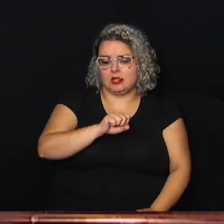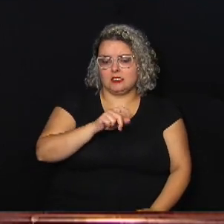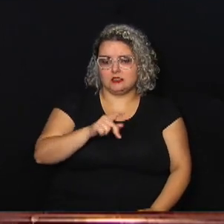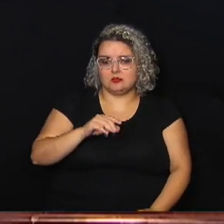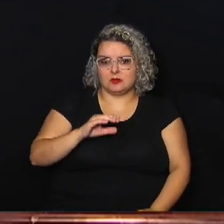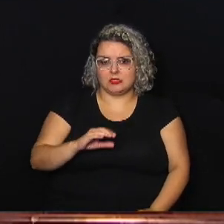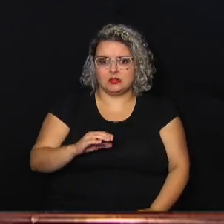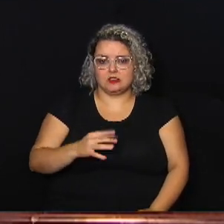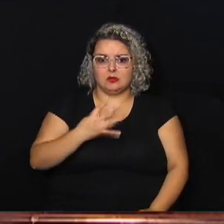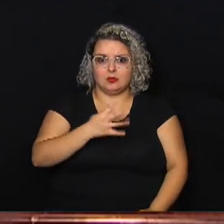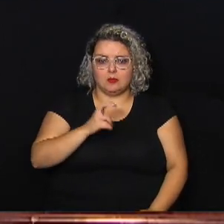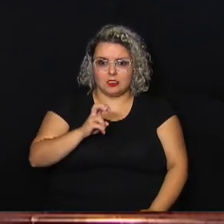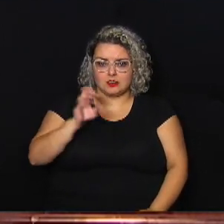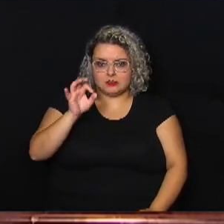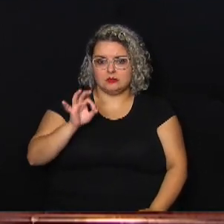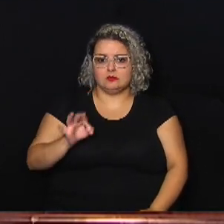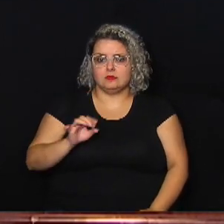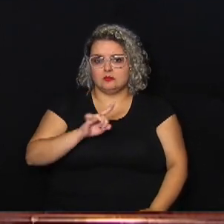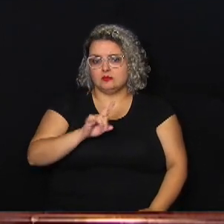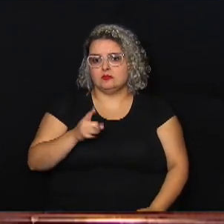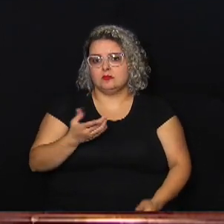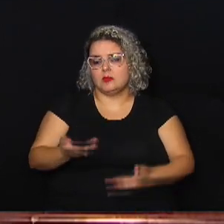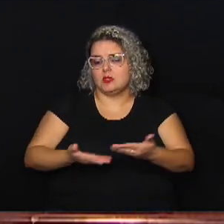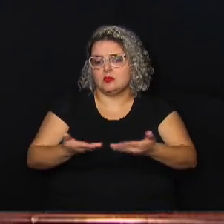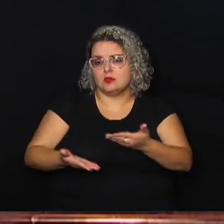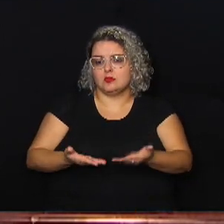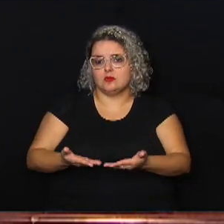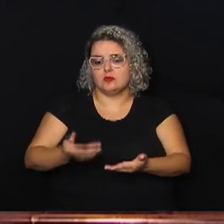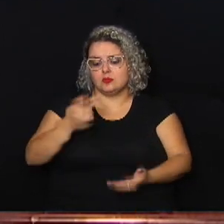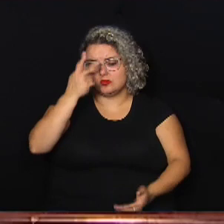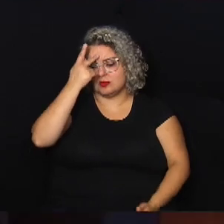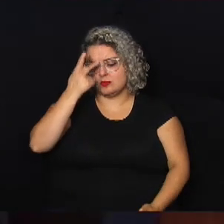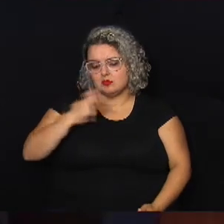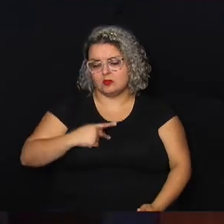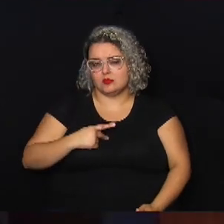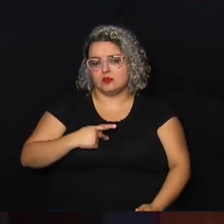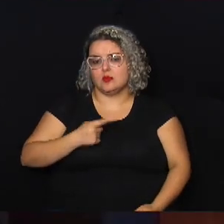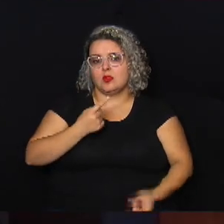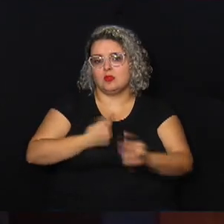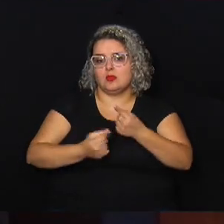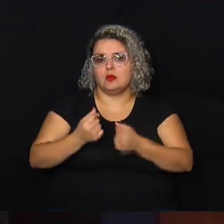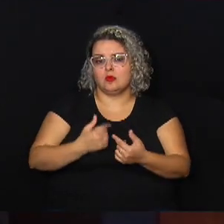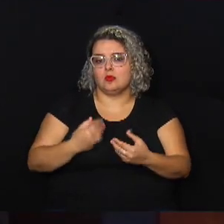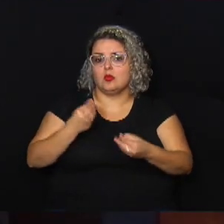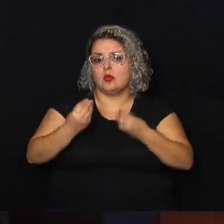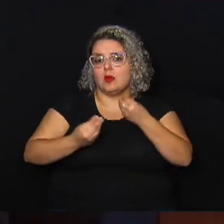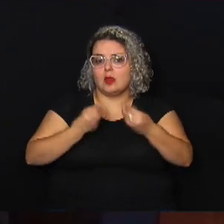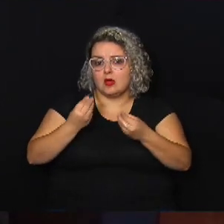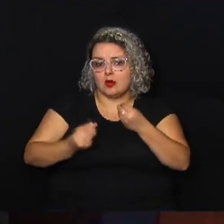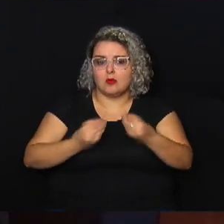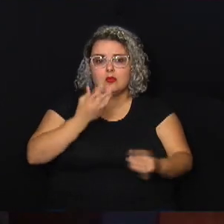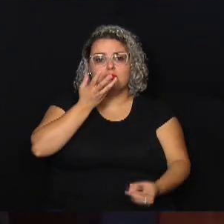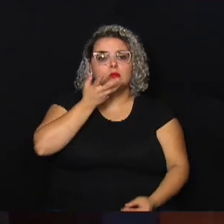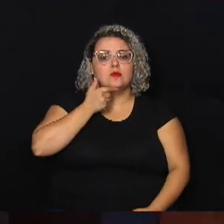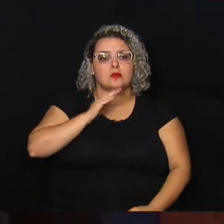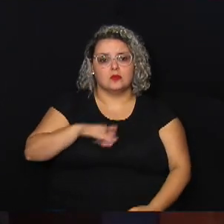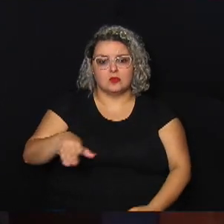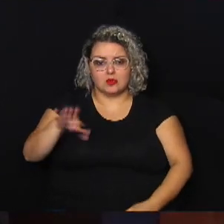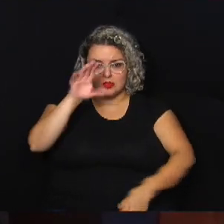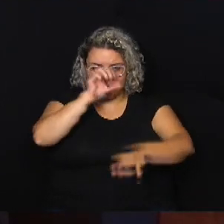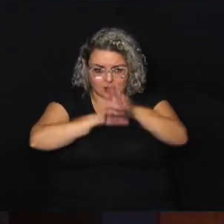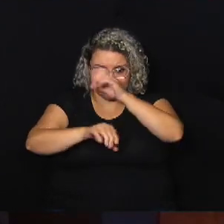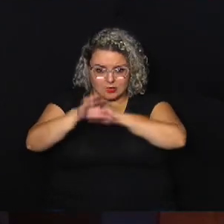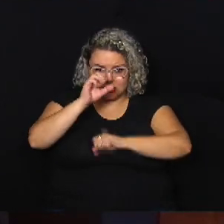45% dos brasileiros não cuidam de suas próprias finanças. Com a criançada aprendendo